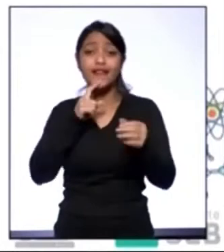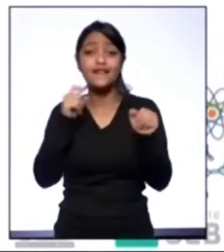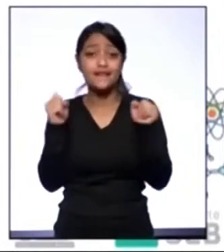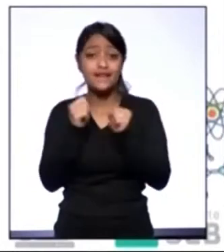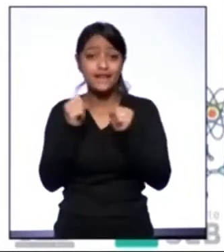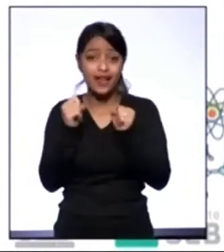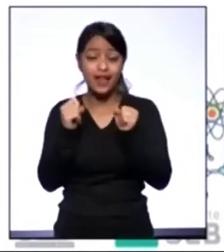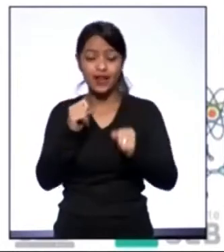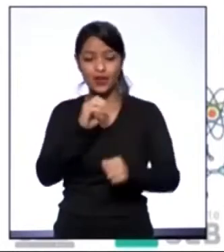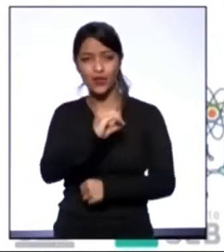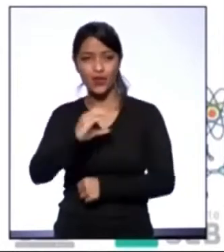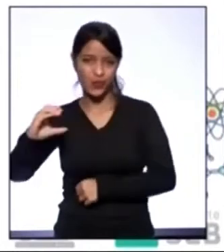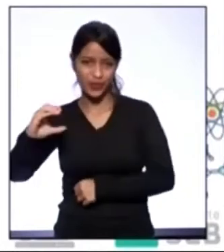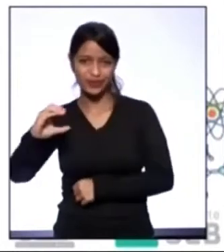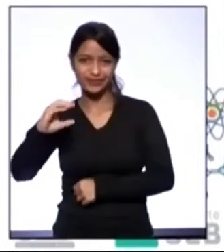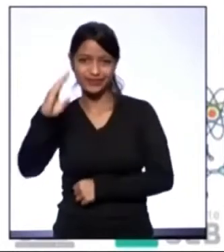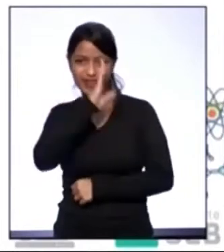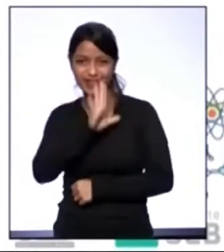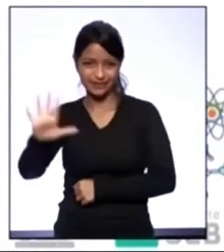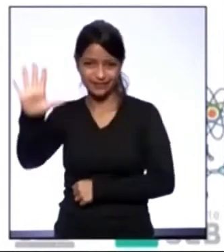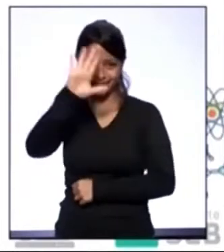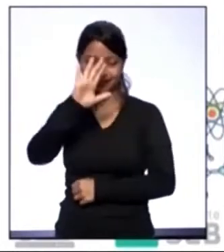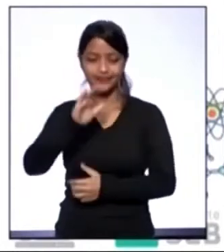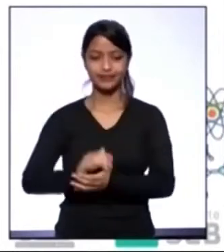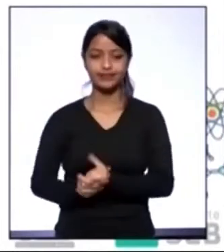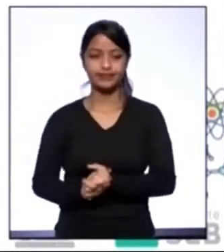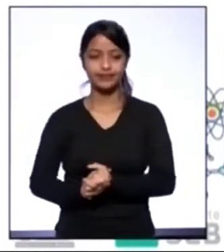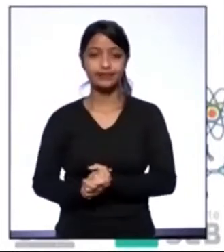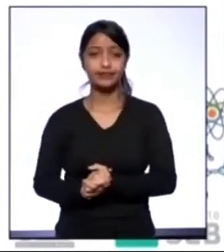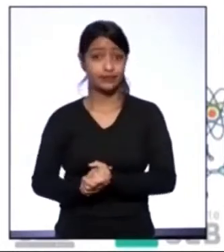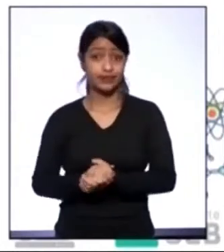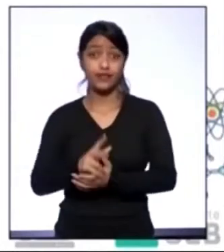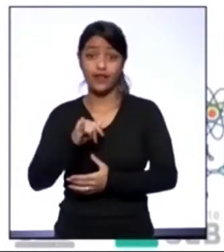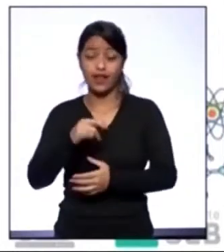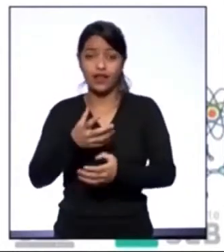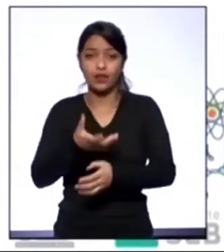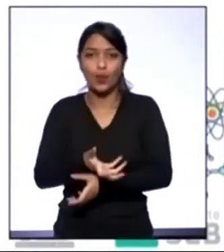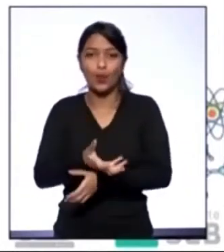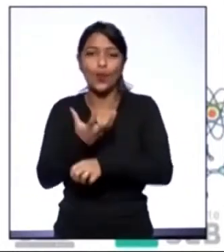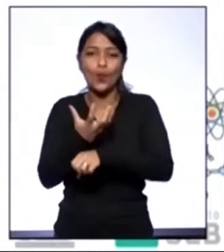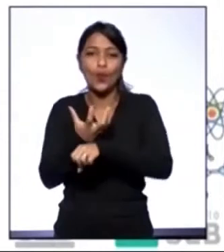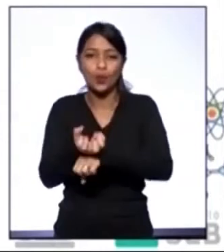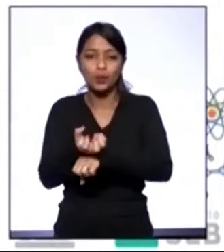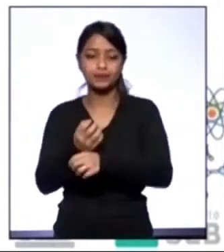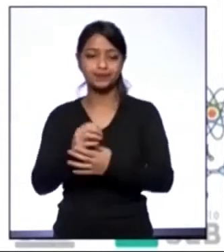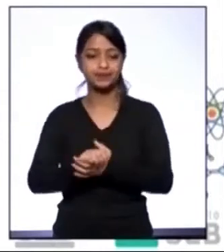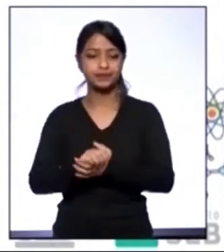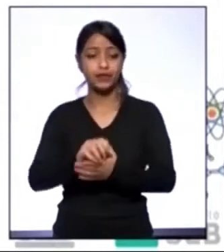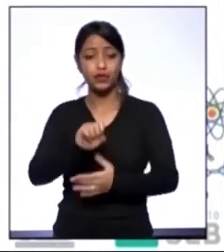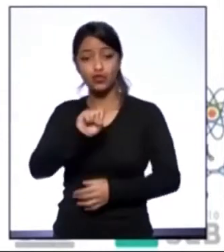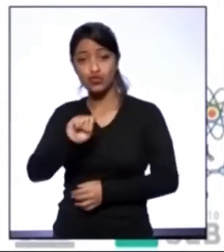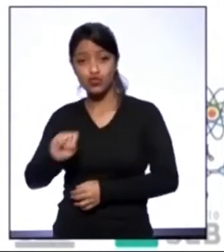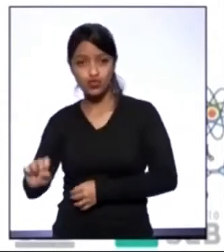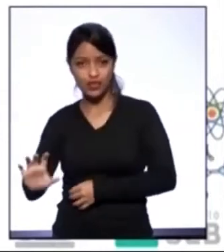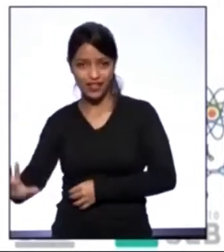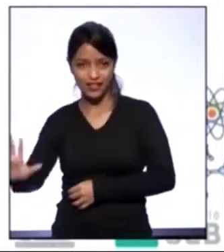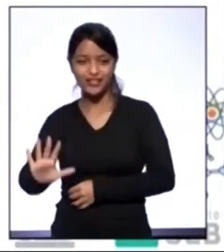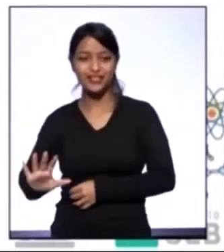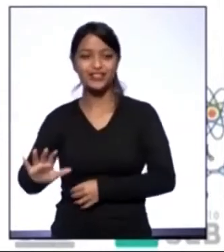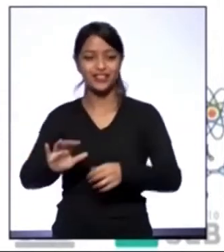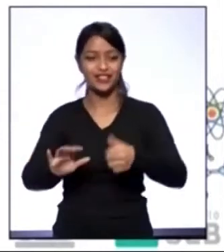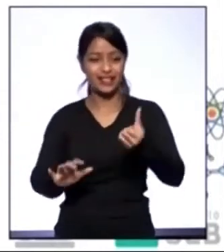baixas umidades, beleza? O ar fica naturalmente mais seco. Sudeste, de 65 a